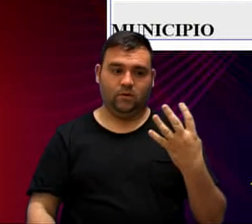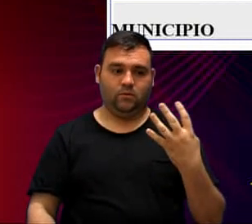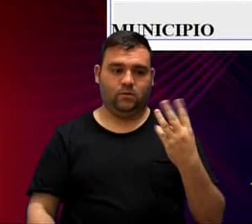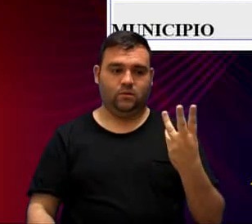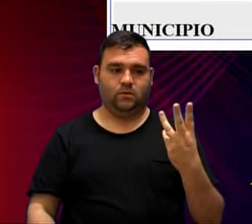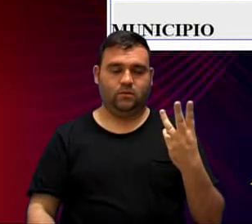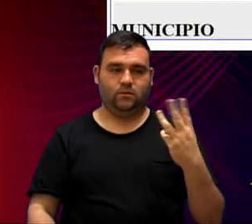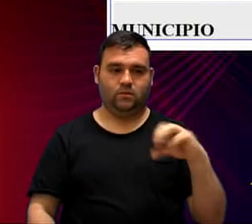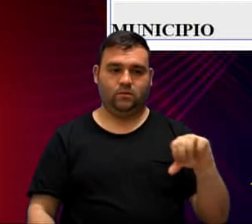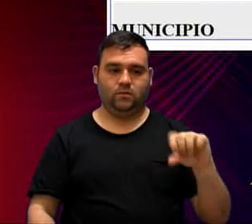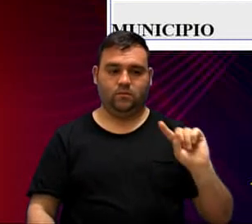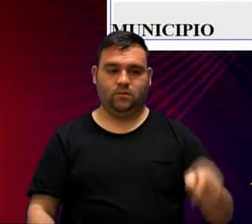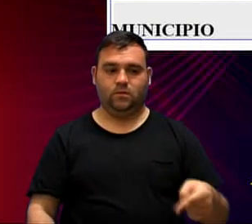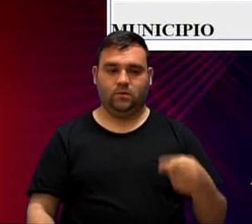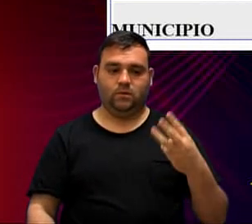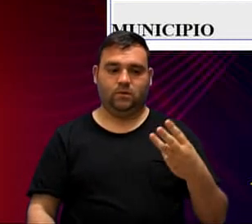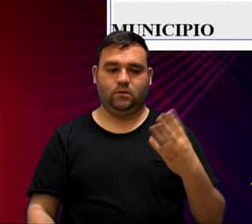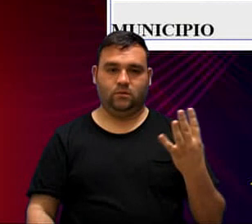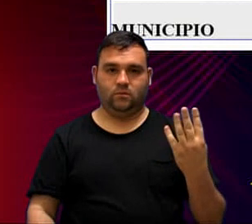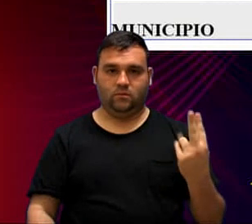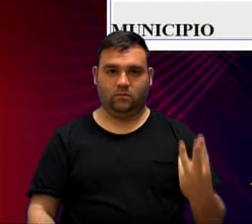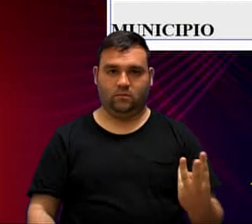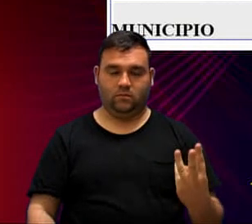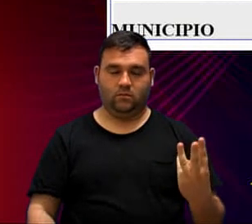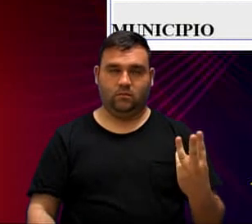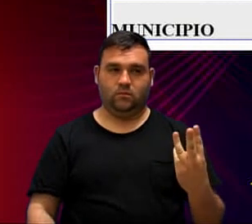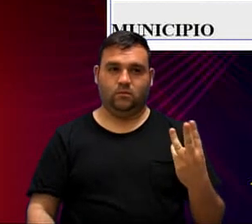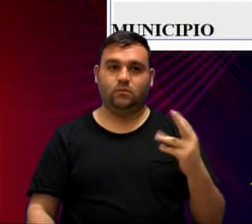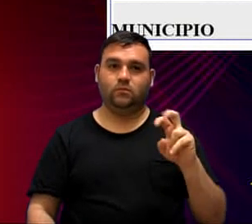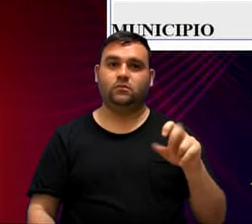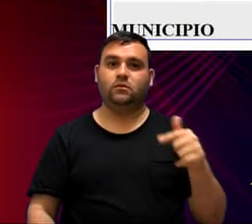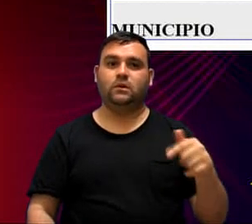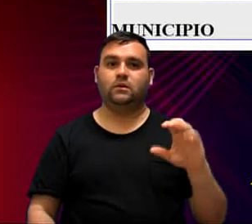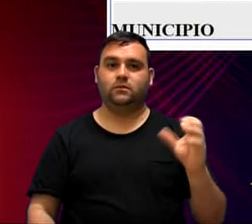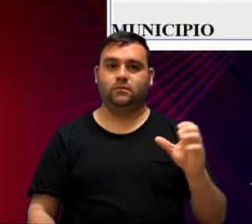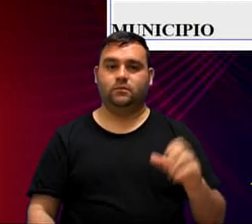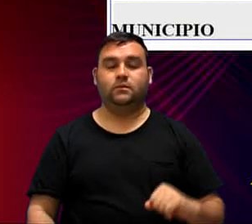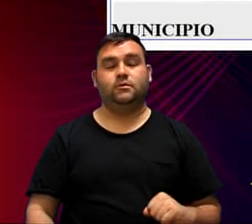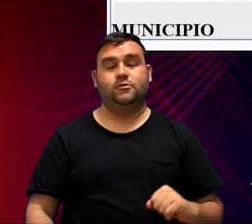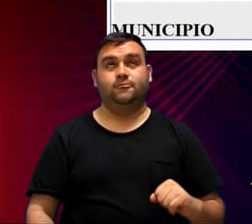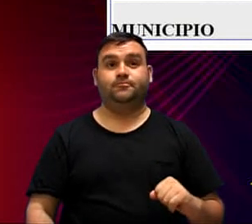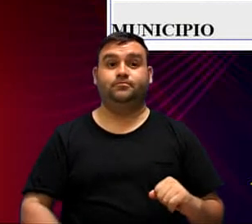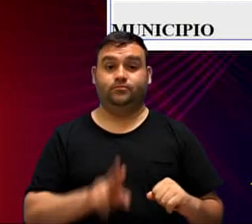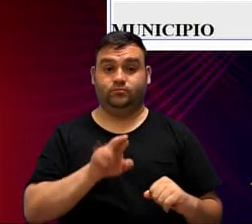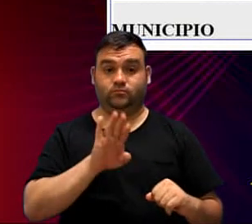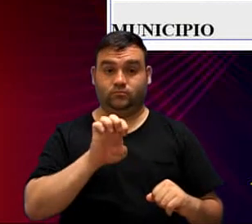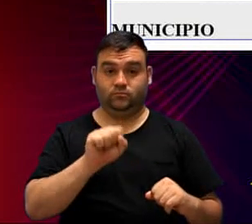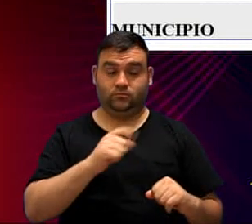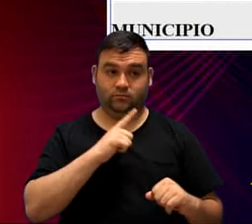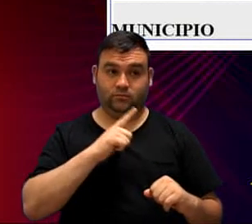439.343,57. a URBS,